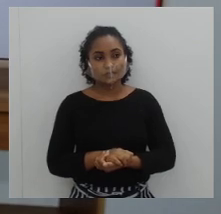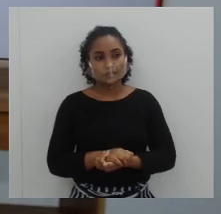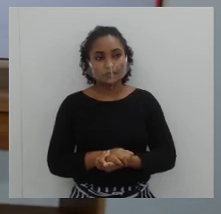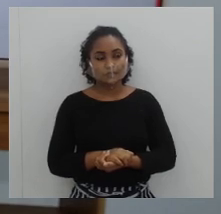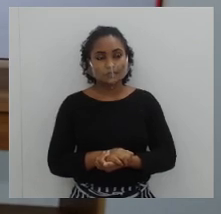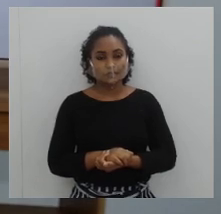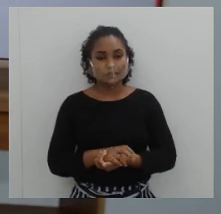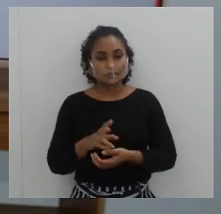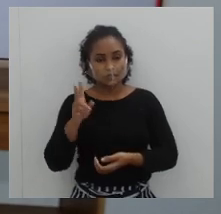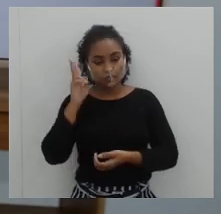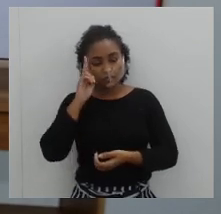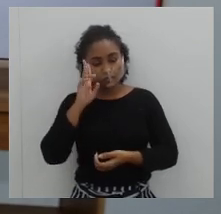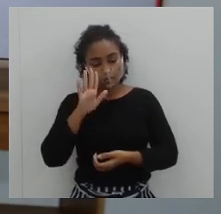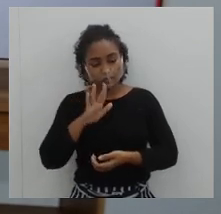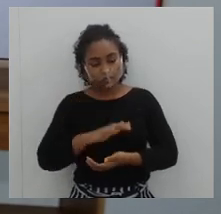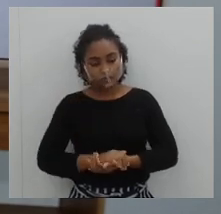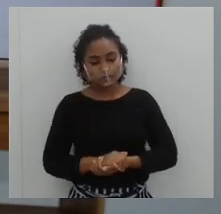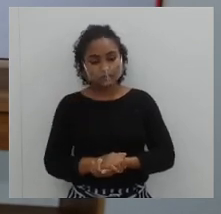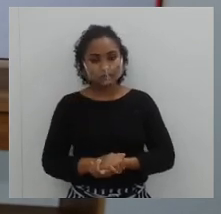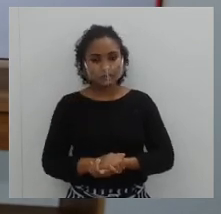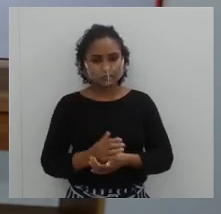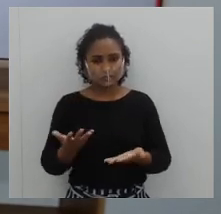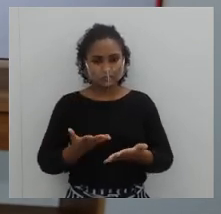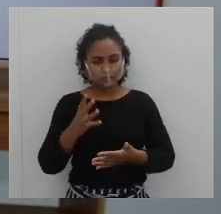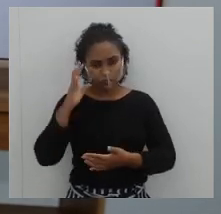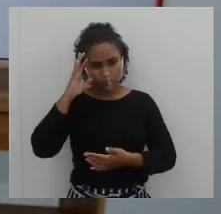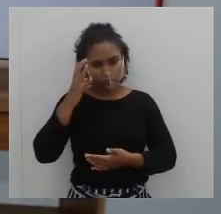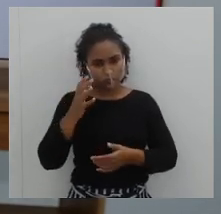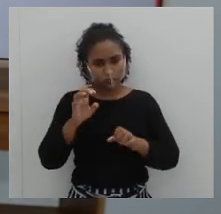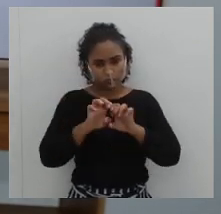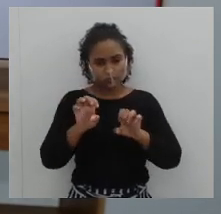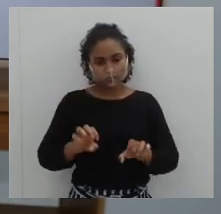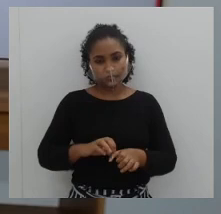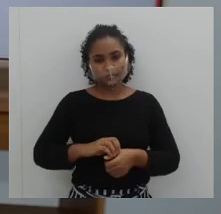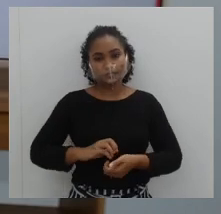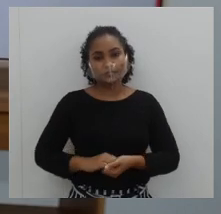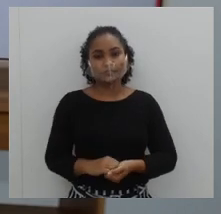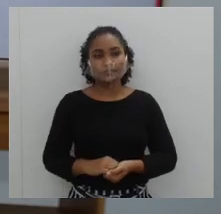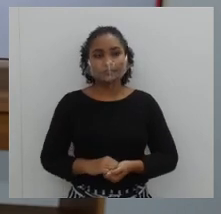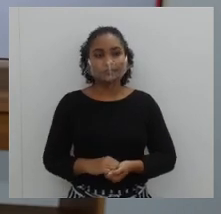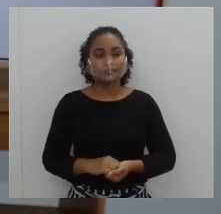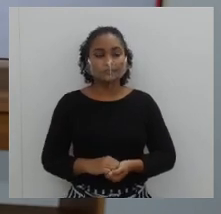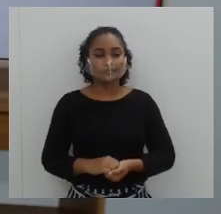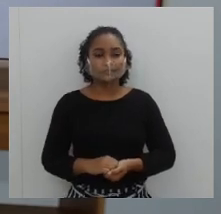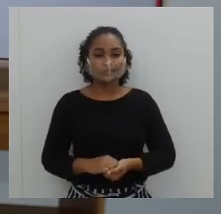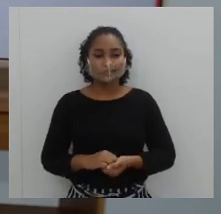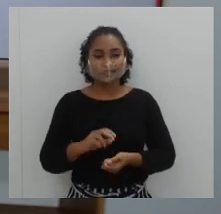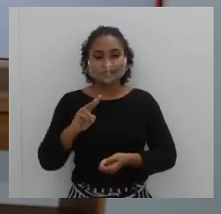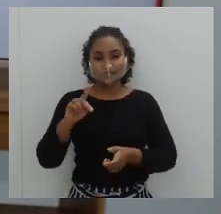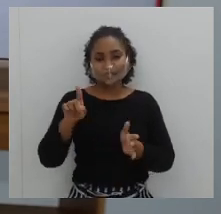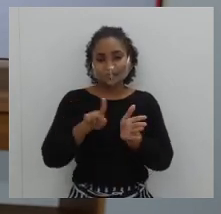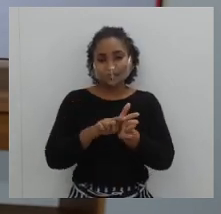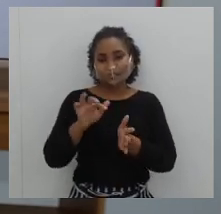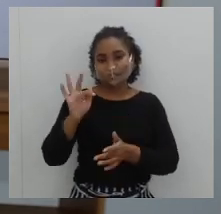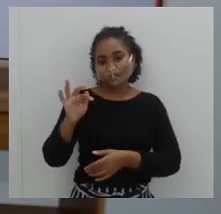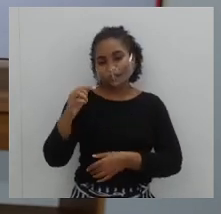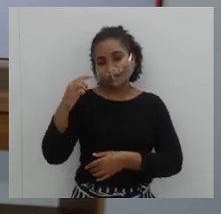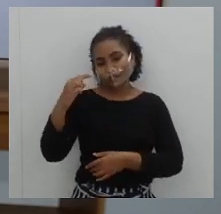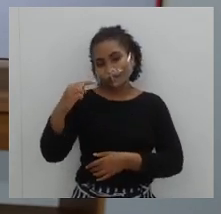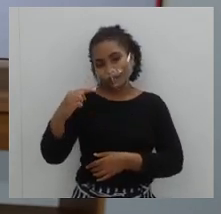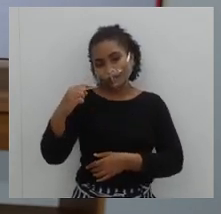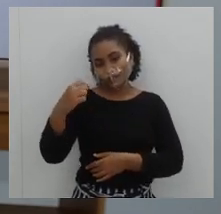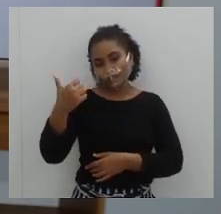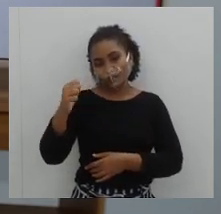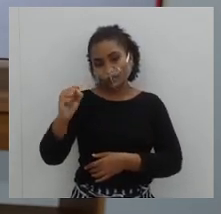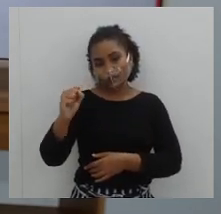Então, vamos lá. Vamos resolver a equação. V menos F menos 18 mais